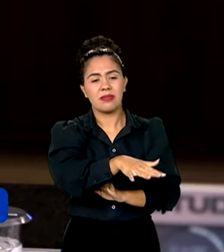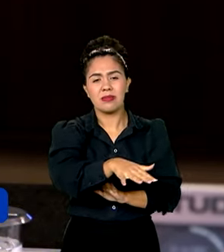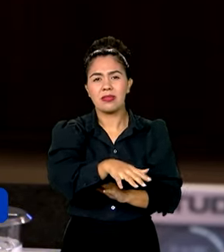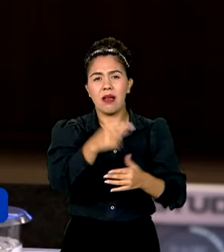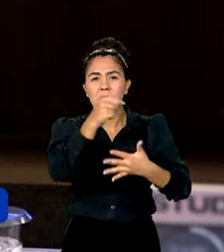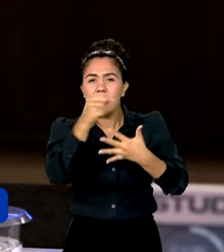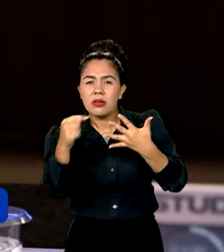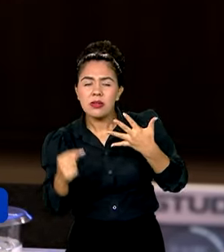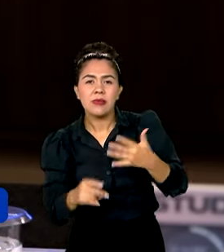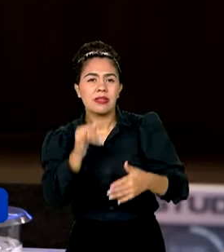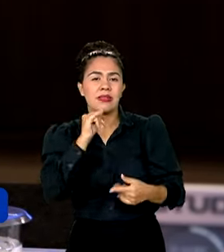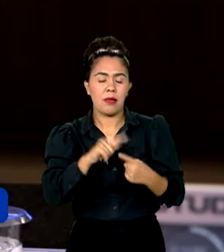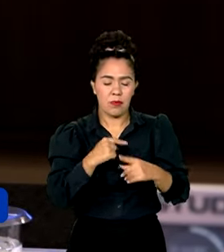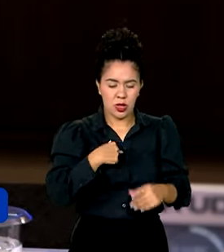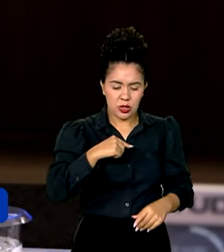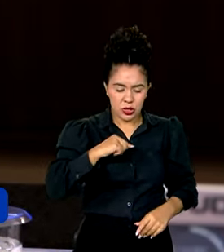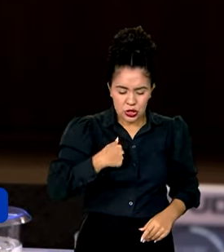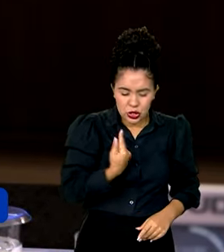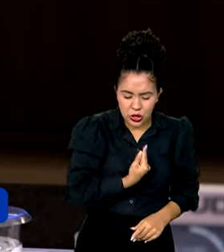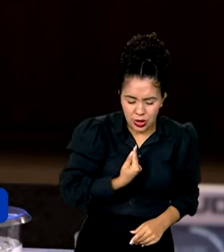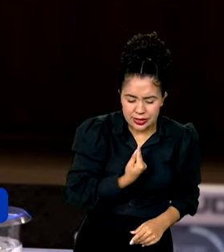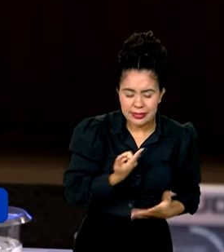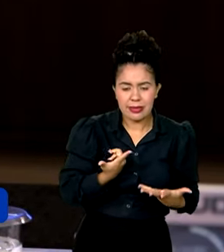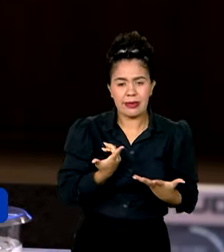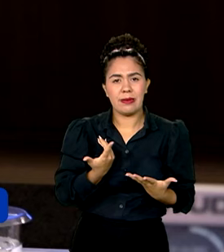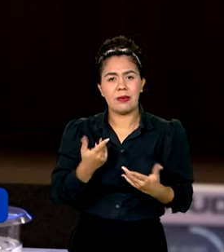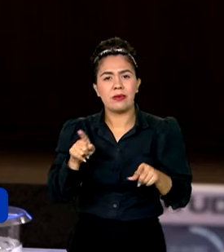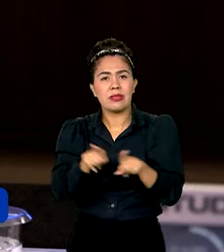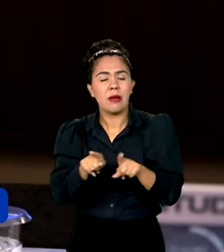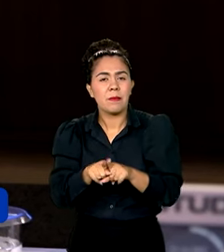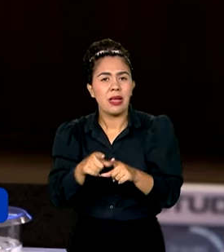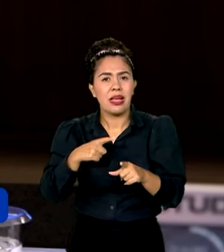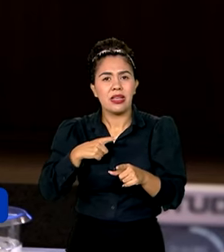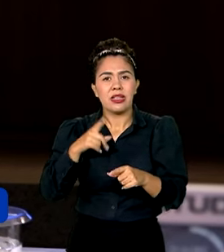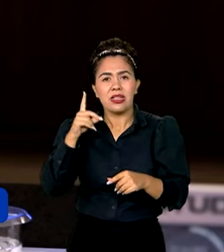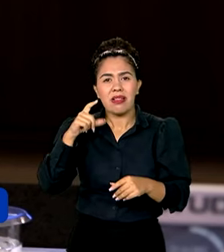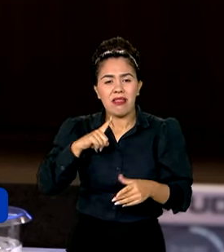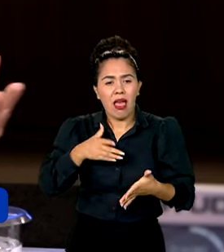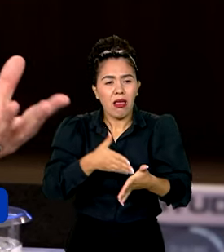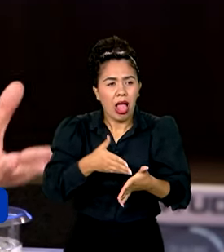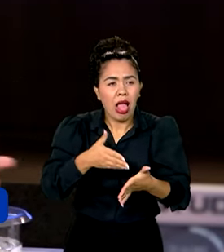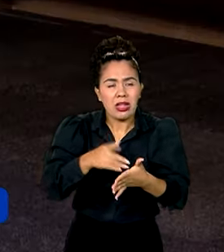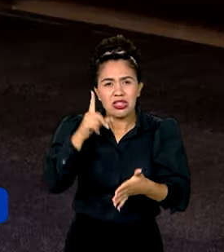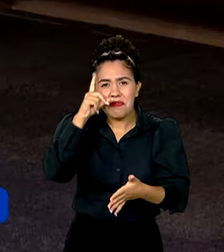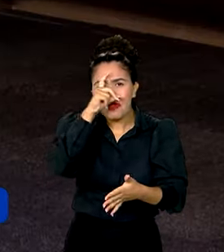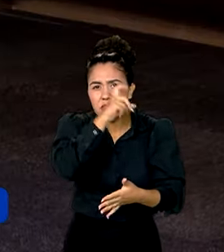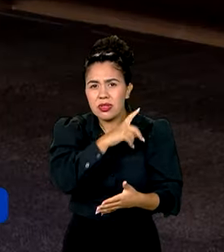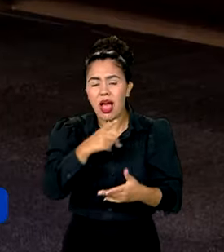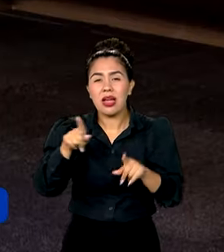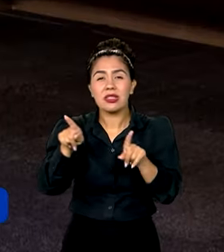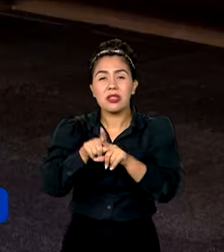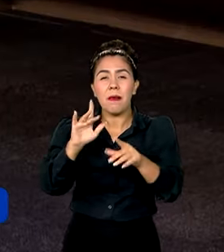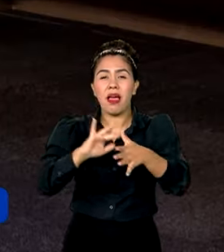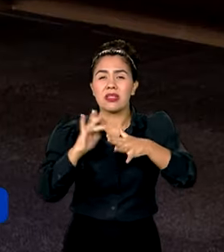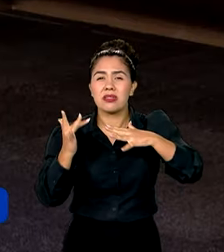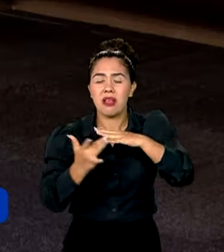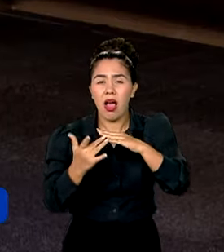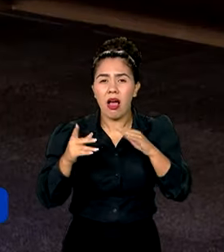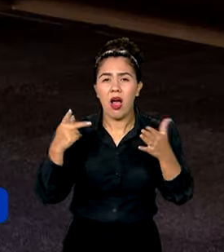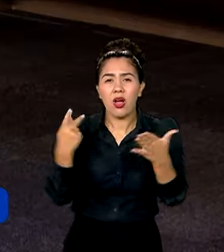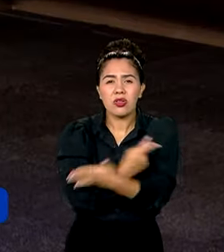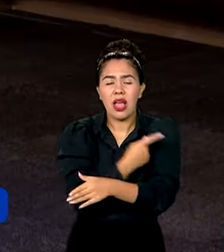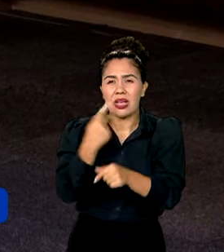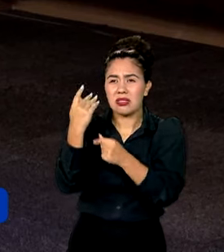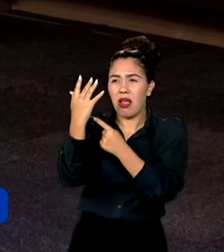eh dificuldade de lidar com os problemas pressão né que aparece tanto nas redes sociais uma falsa